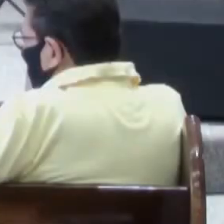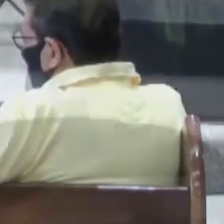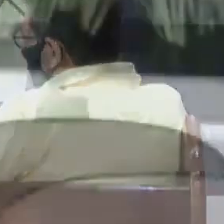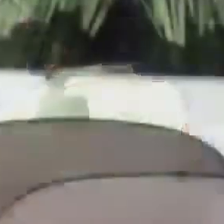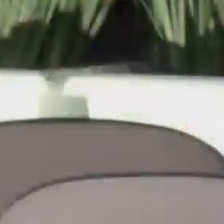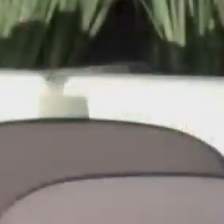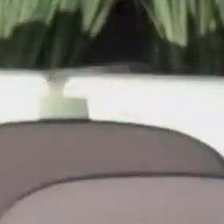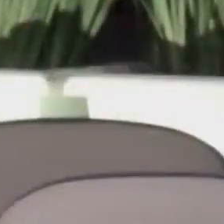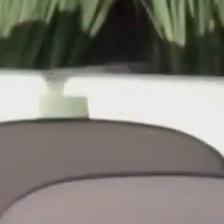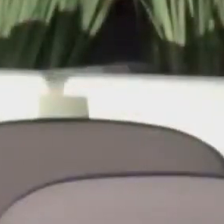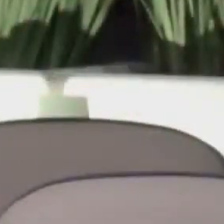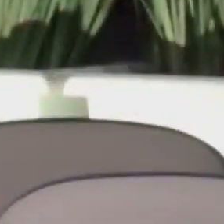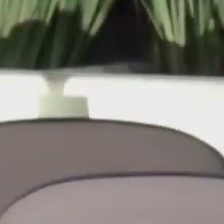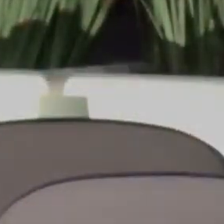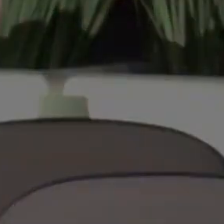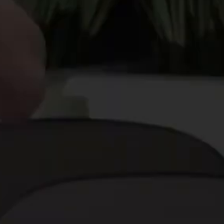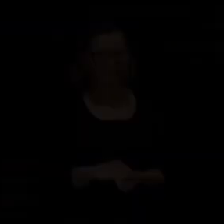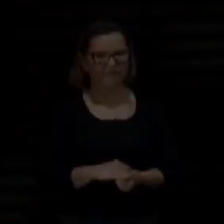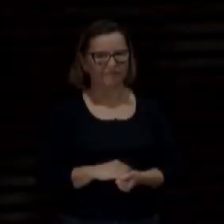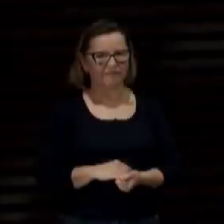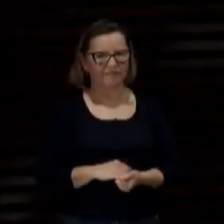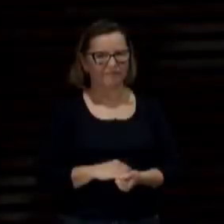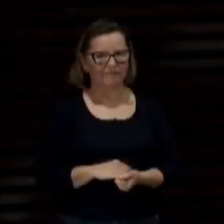Graça e paz, irmãos.